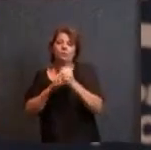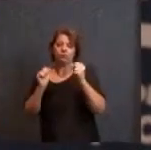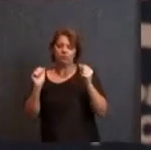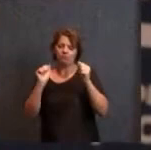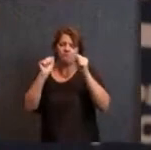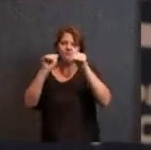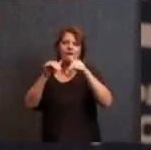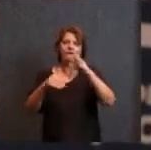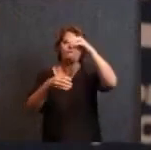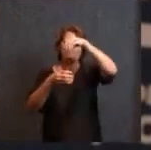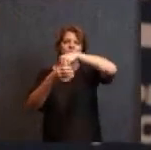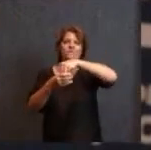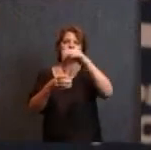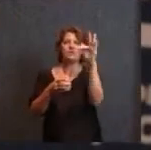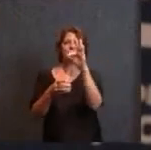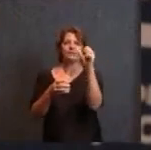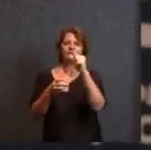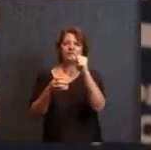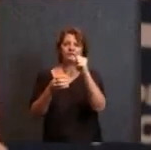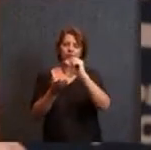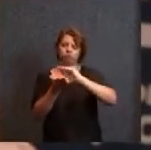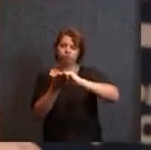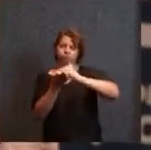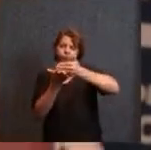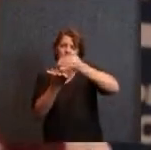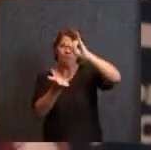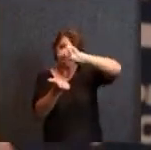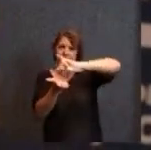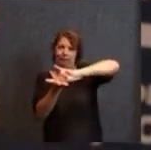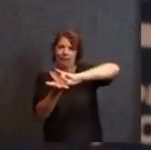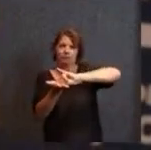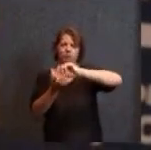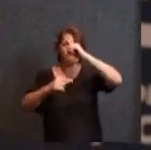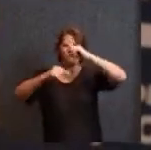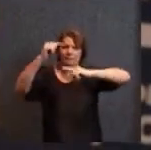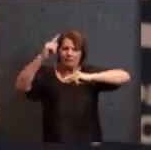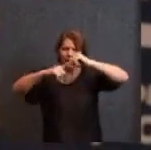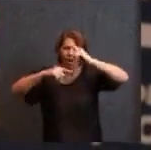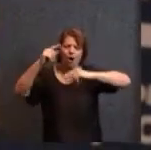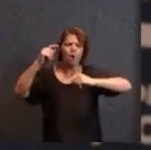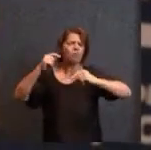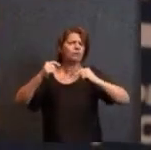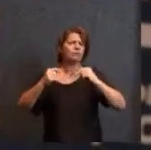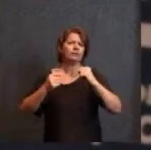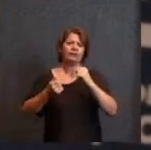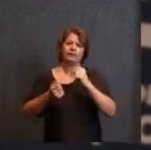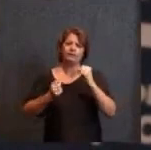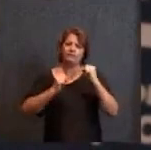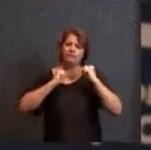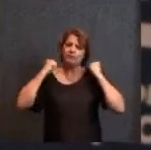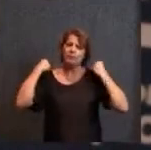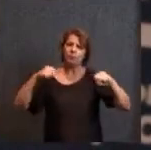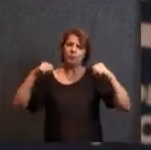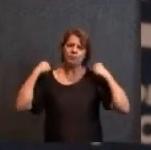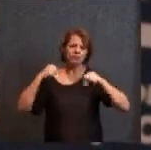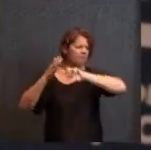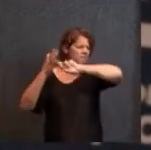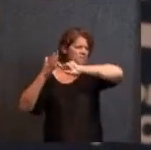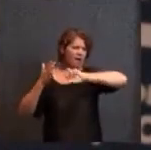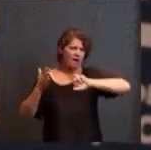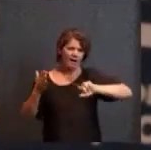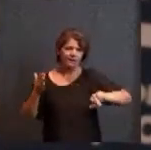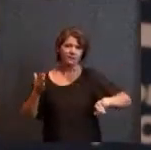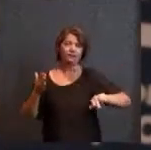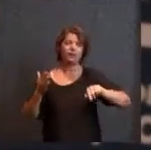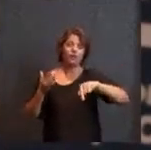distribuídos para todas, hein? Materiais esportivos. A professora Nassim vai dizer a vocês as outras ações que nós estamos fazendo,